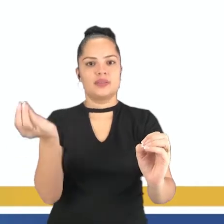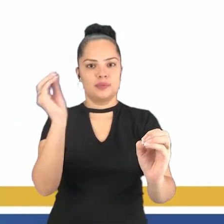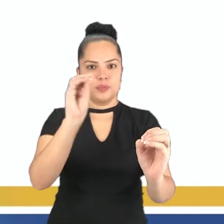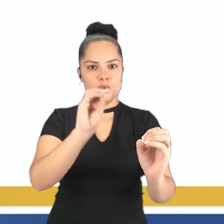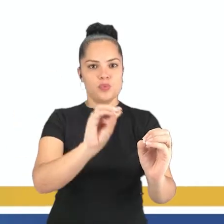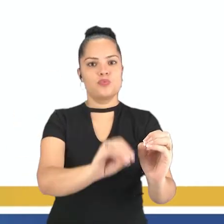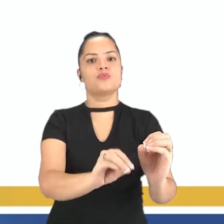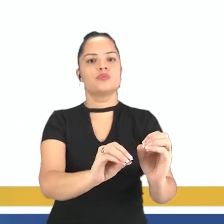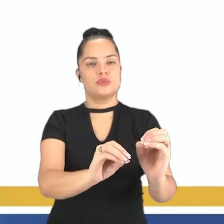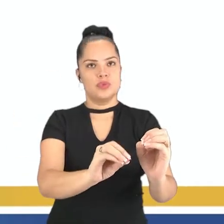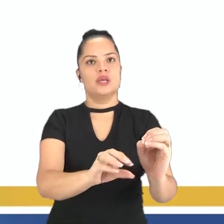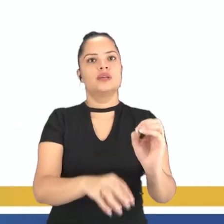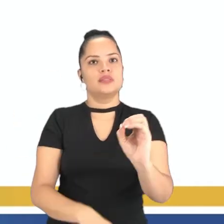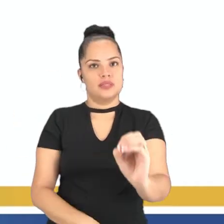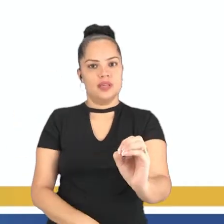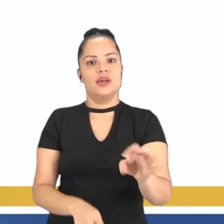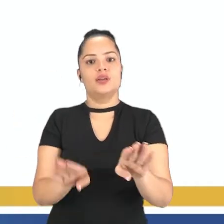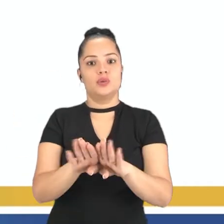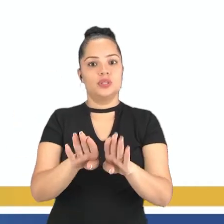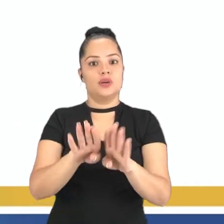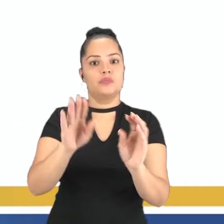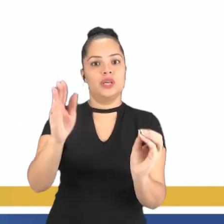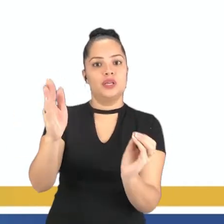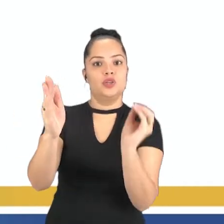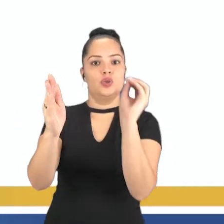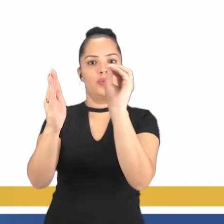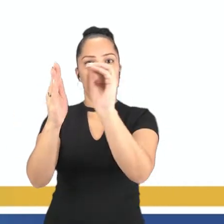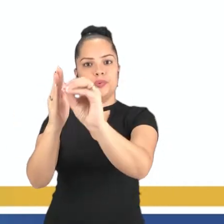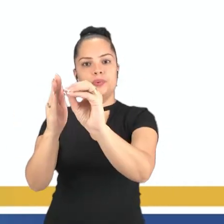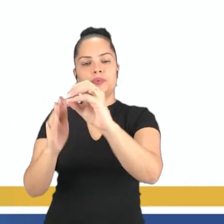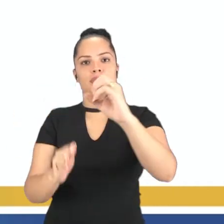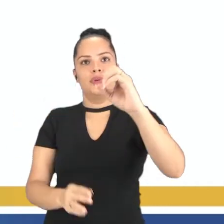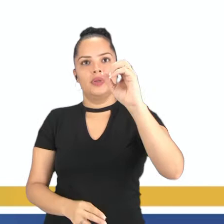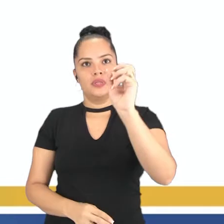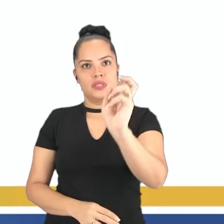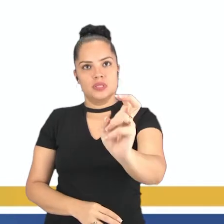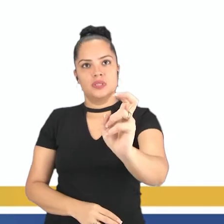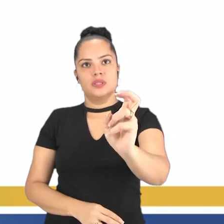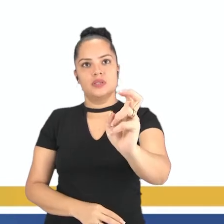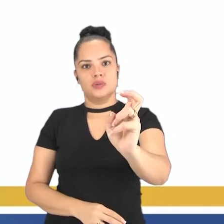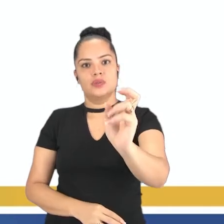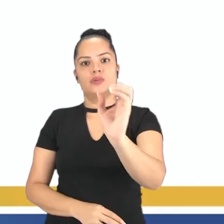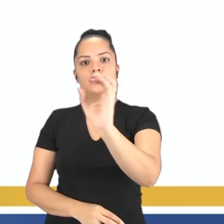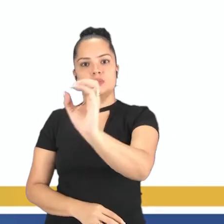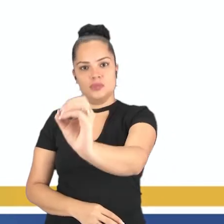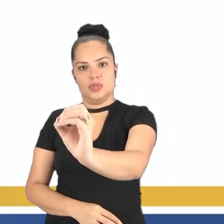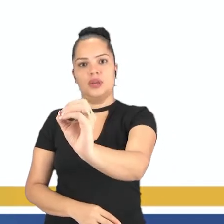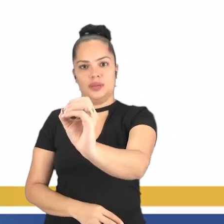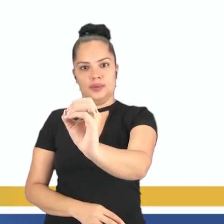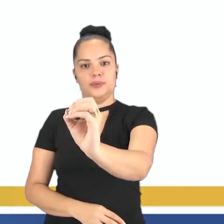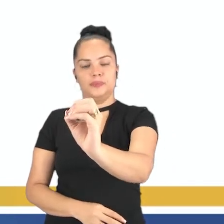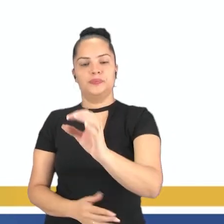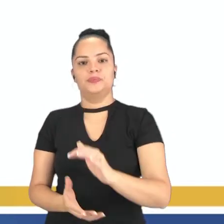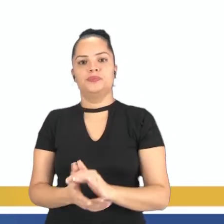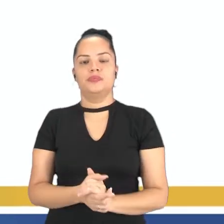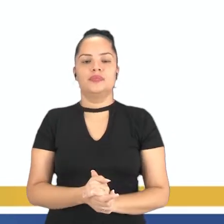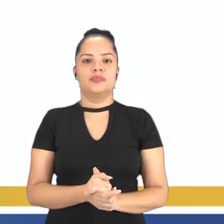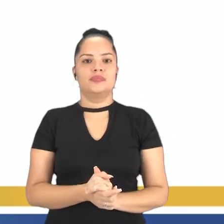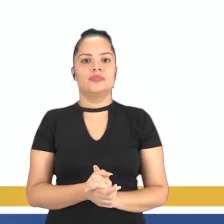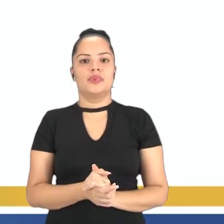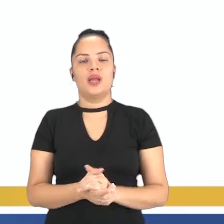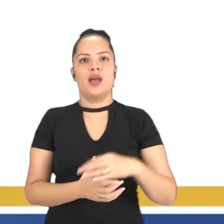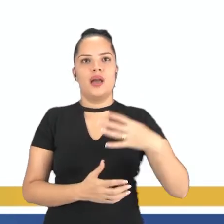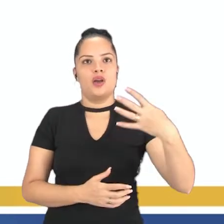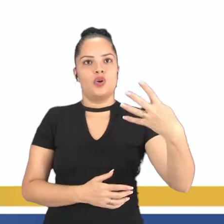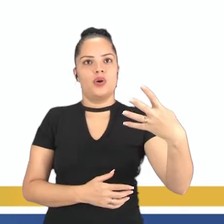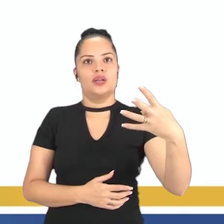lá no nosso quociente. Então, pessoal, 45 dividido para 0,9 vai ser igual a